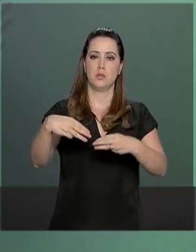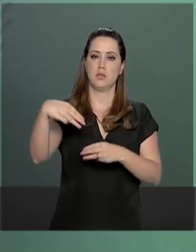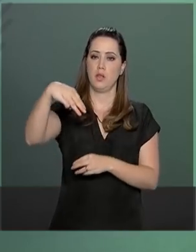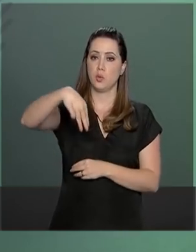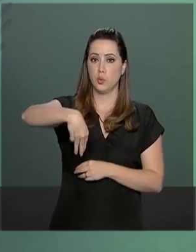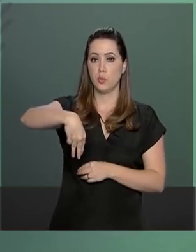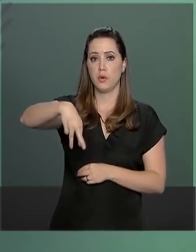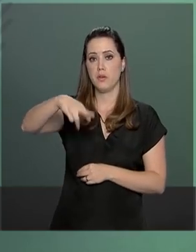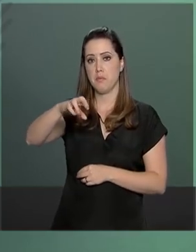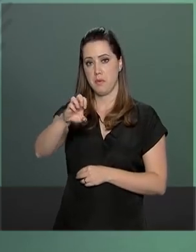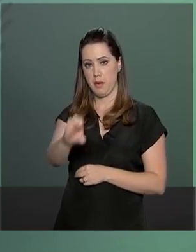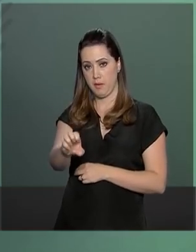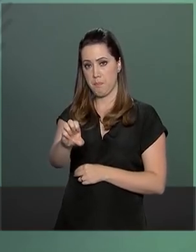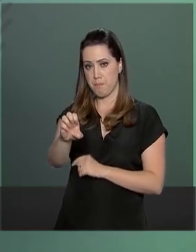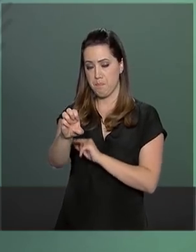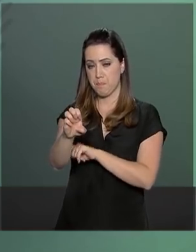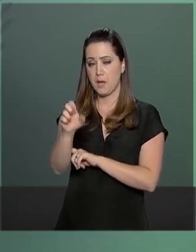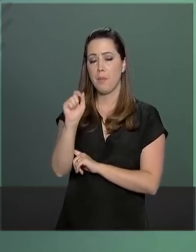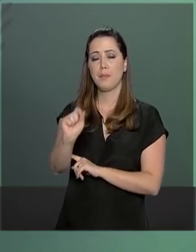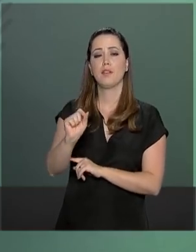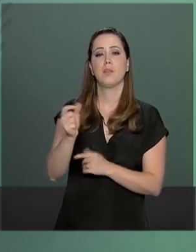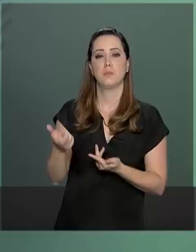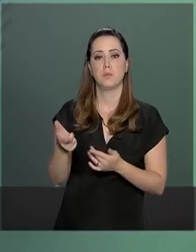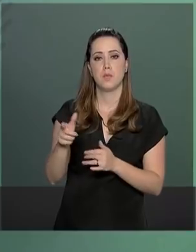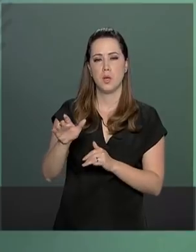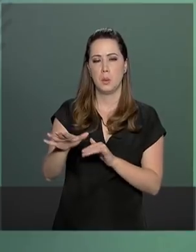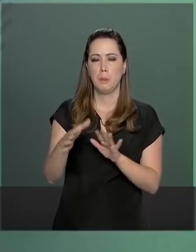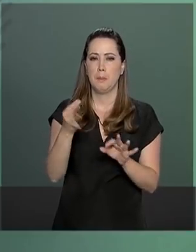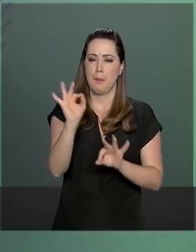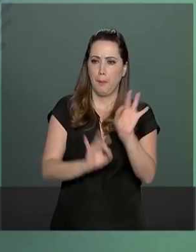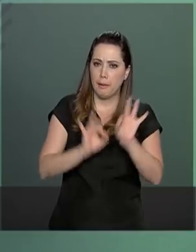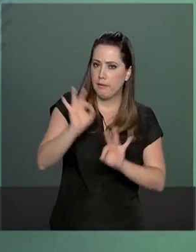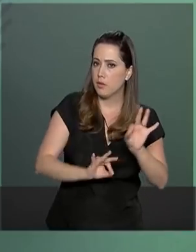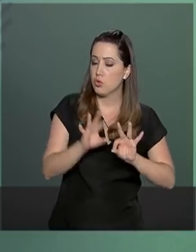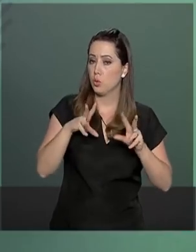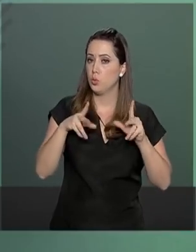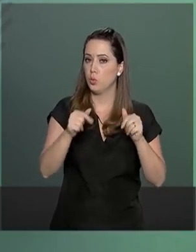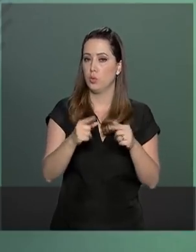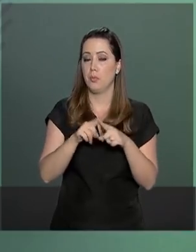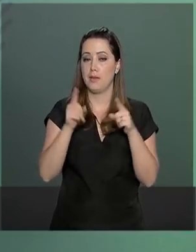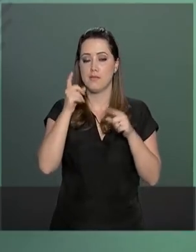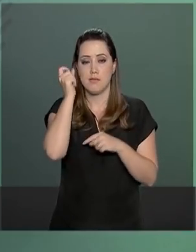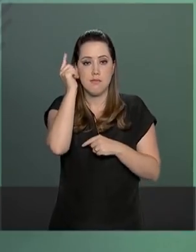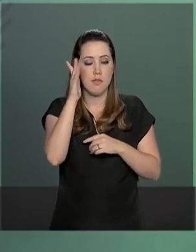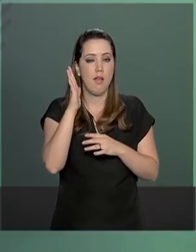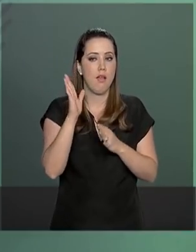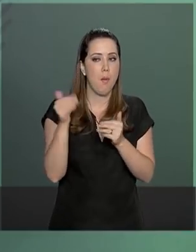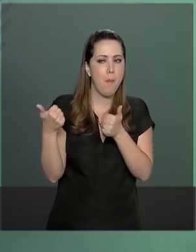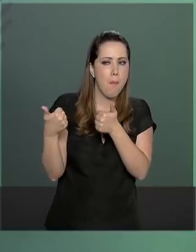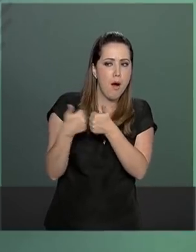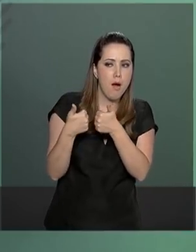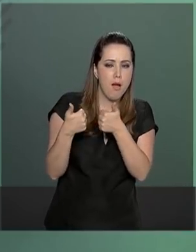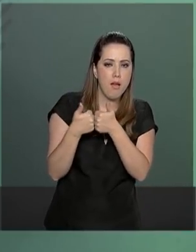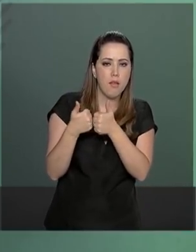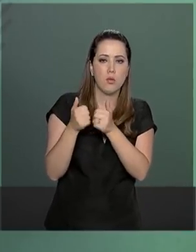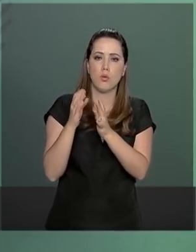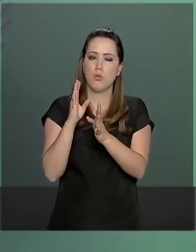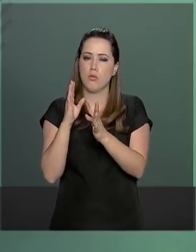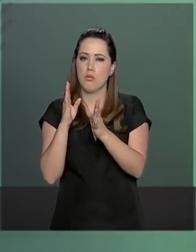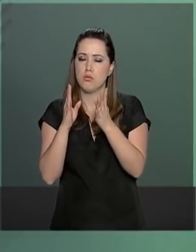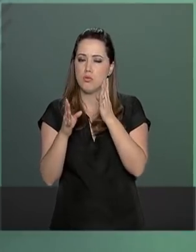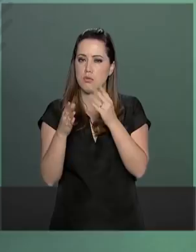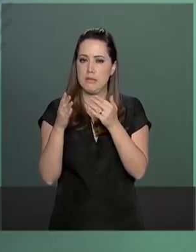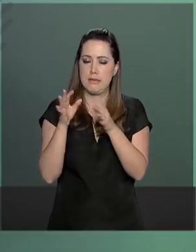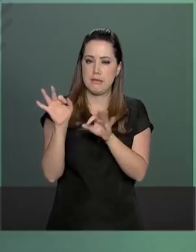exteriores para ultimar os planejamentos mas a idéia inicial é aproximação logística